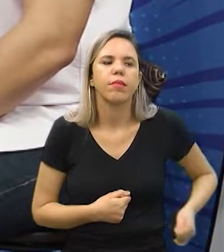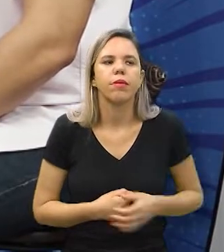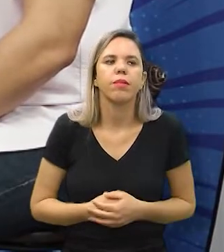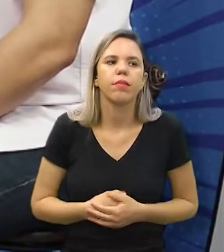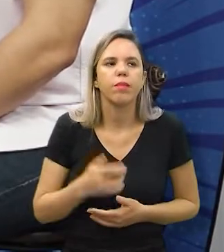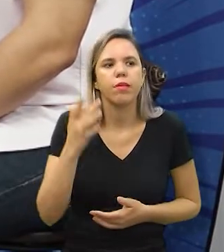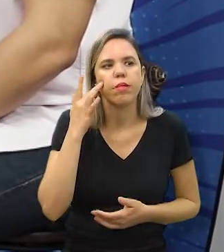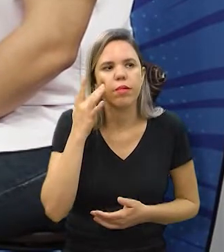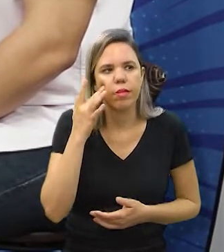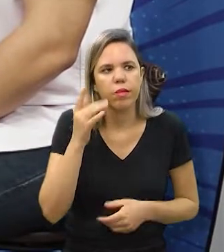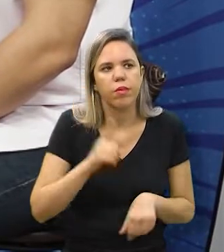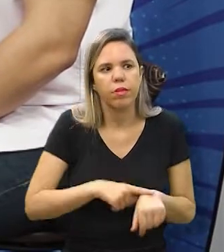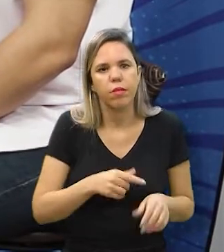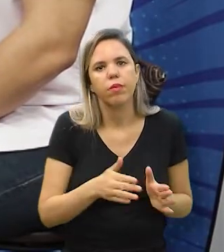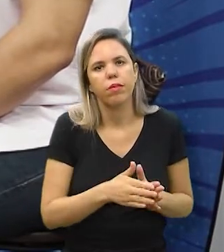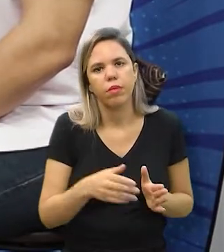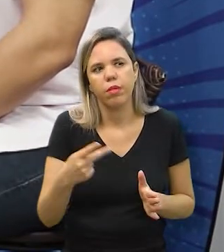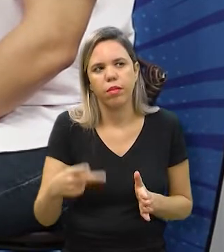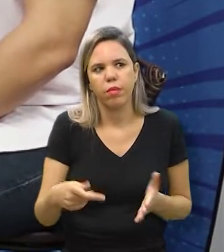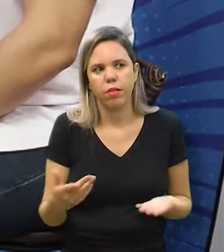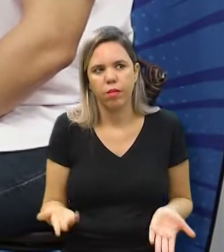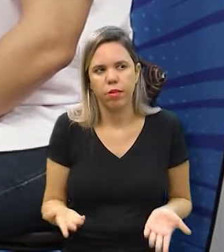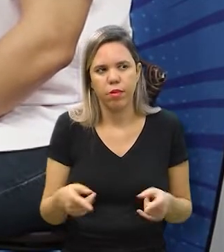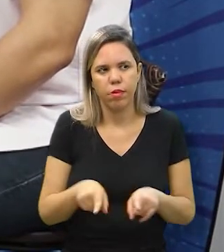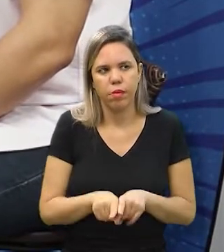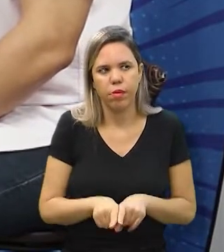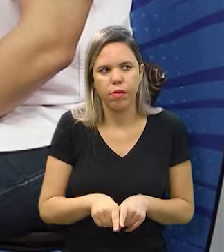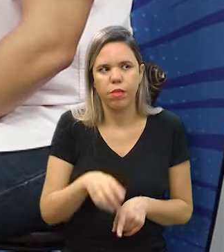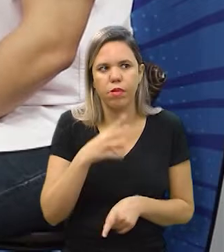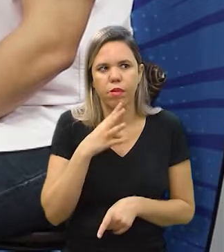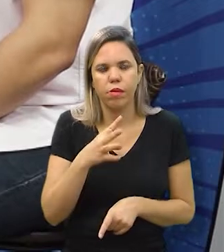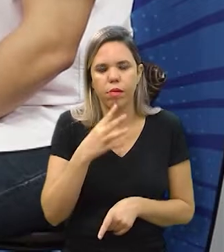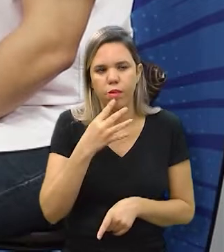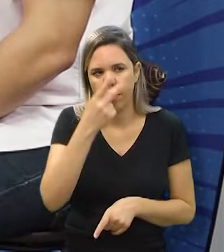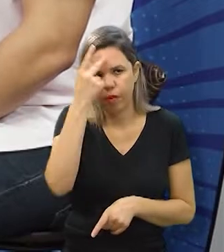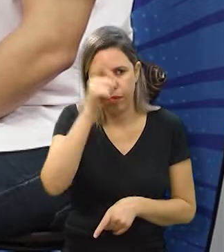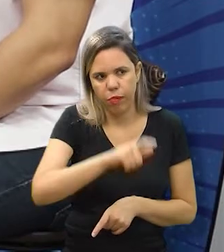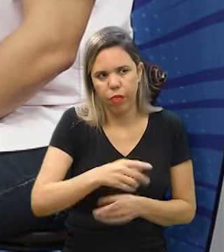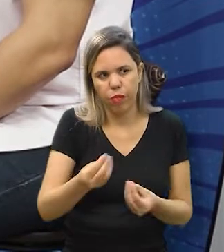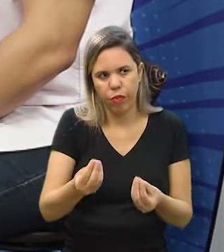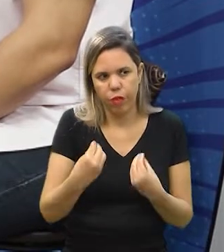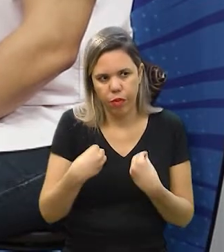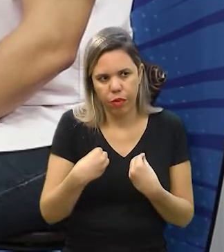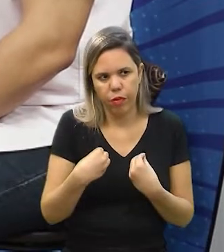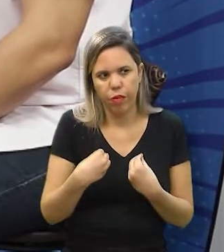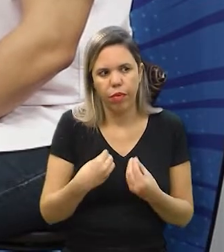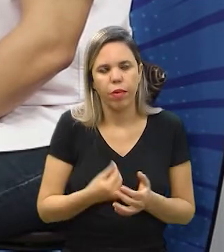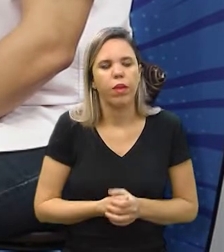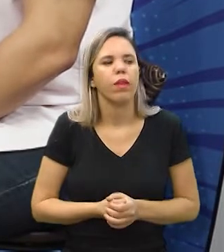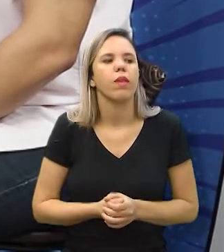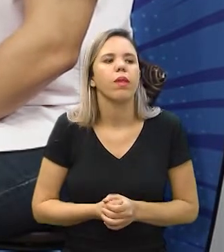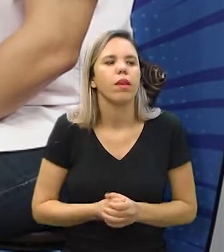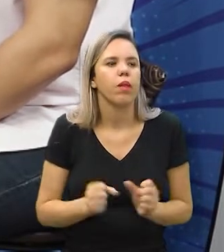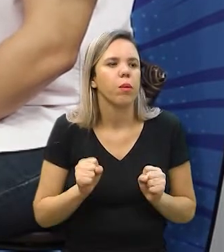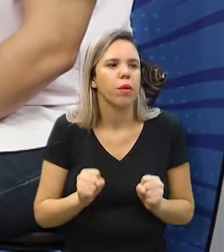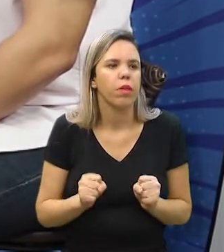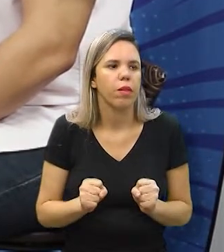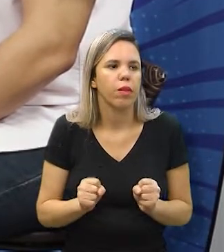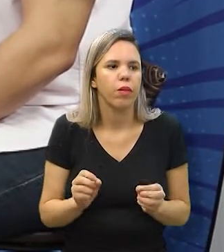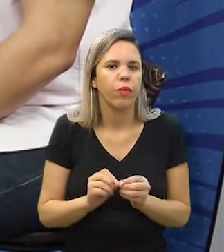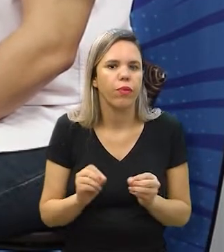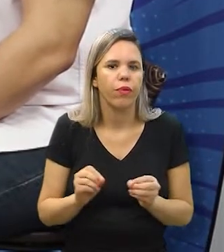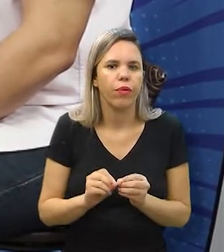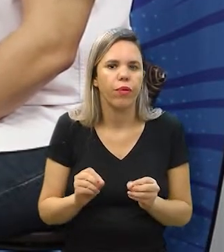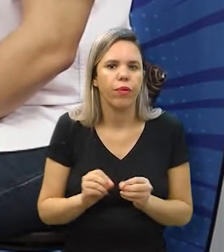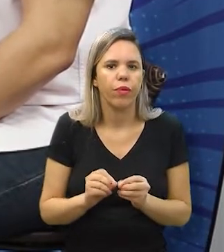Mas acho que foi tudo a seu tempo, né? Também quando eu conheci a pessoa que me deu a mentoria para eu poder fazer